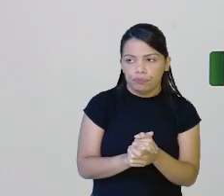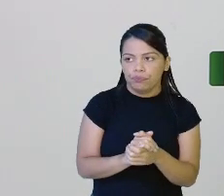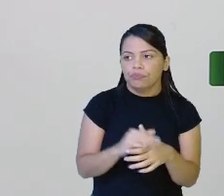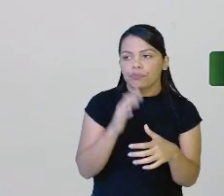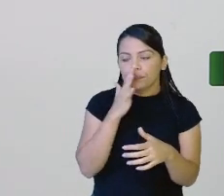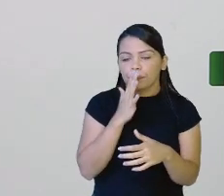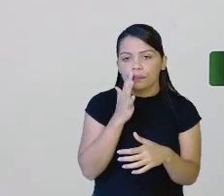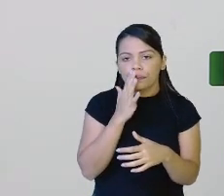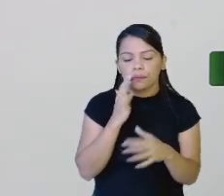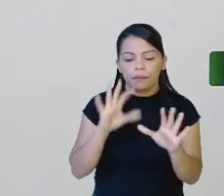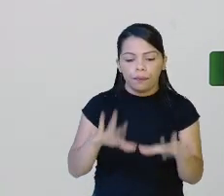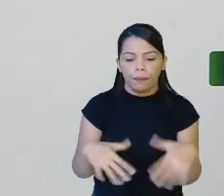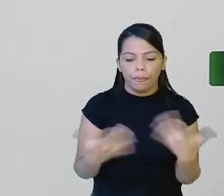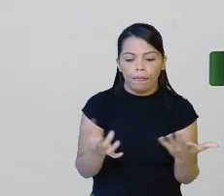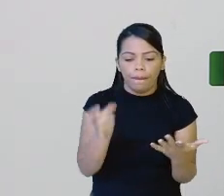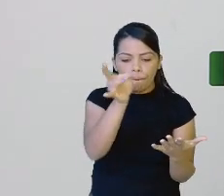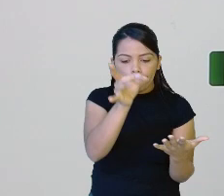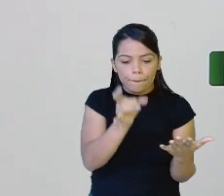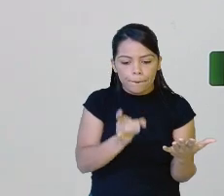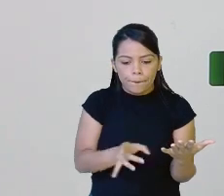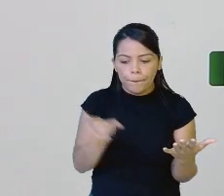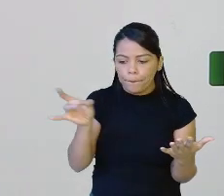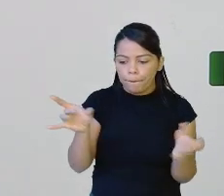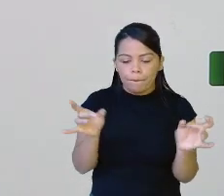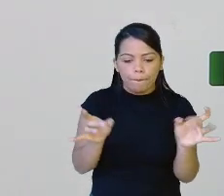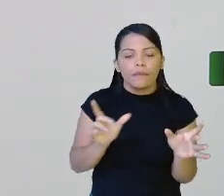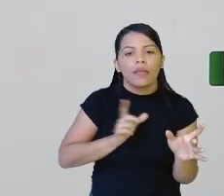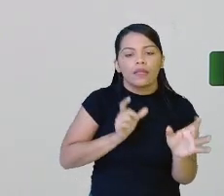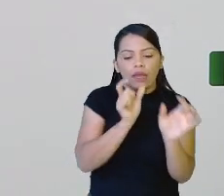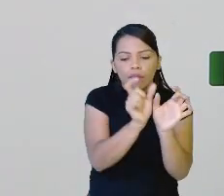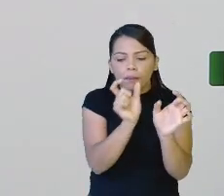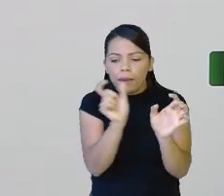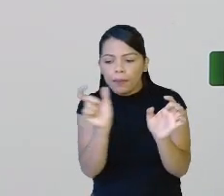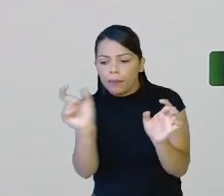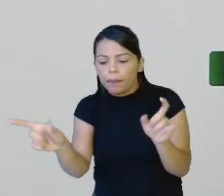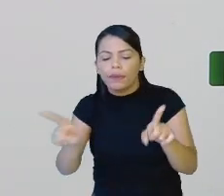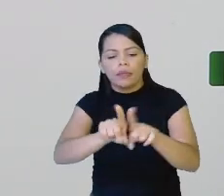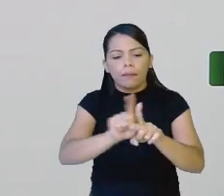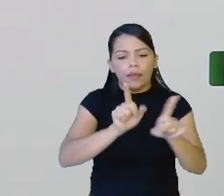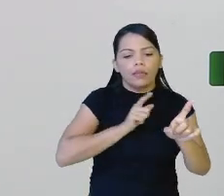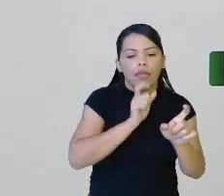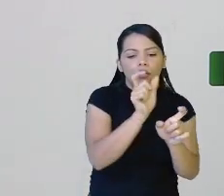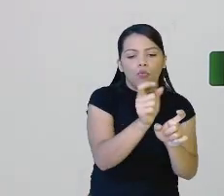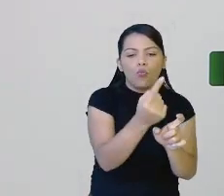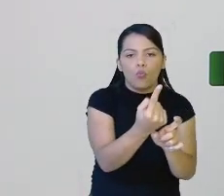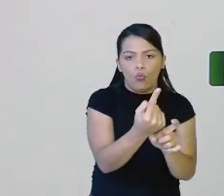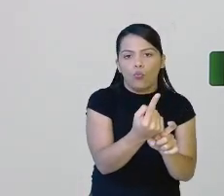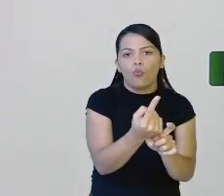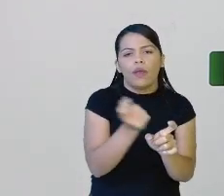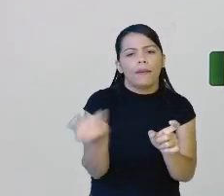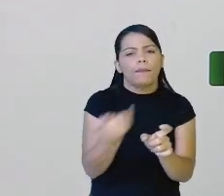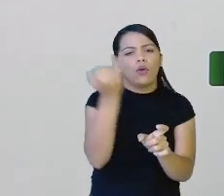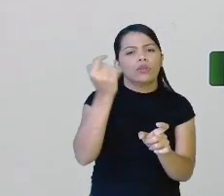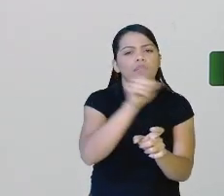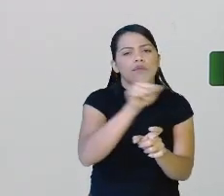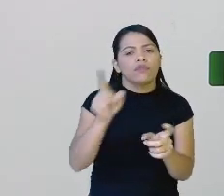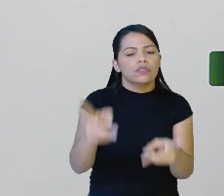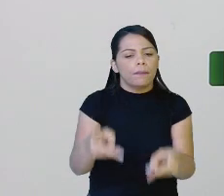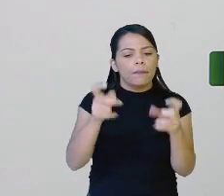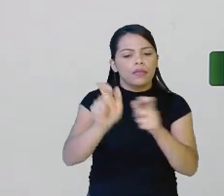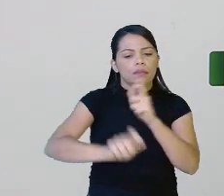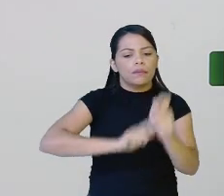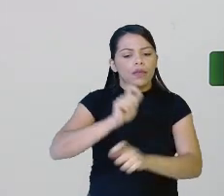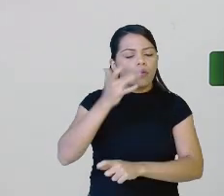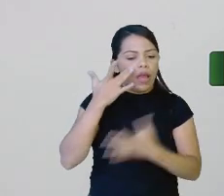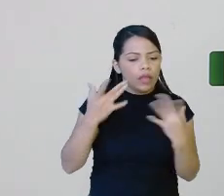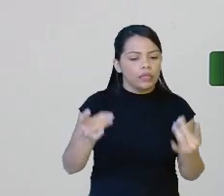ter cada lado do quadrinho também mede 1 centímetro. É importantíssimo você prestar atenção nessa